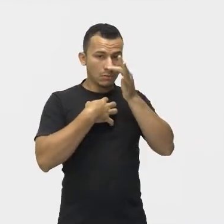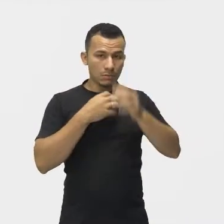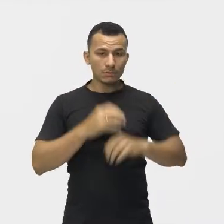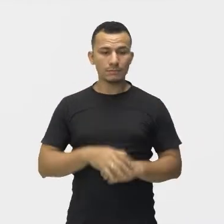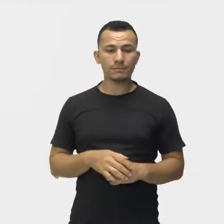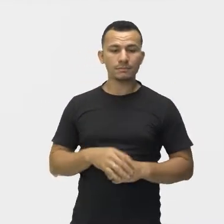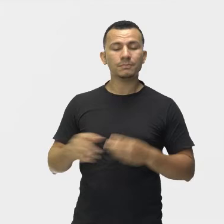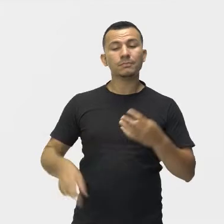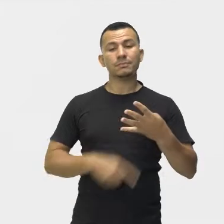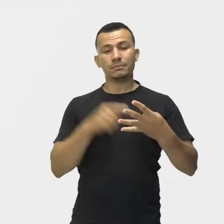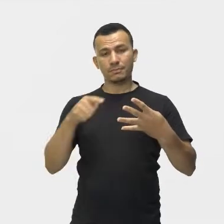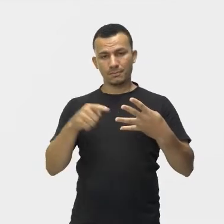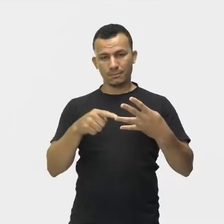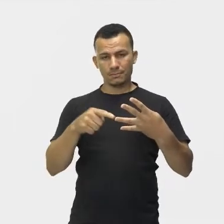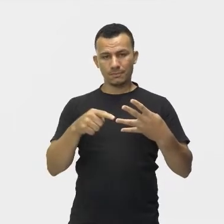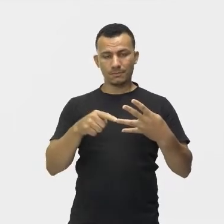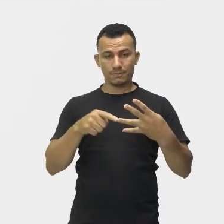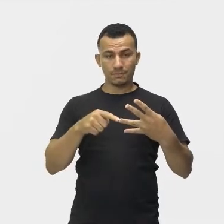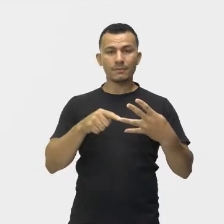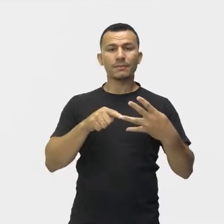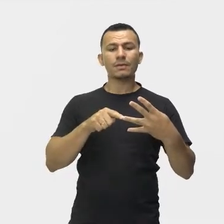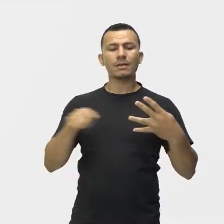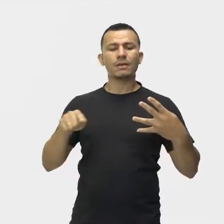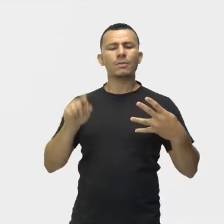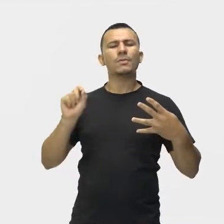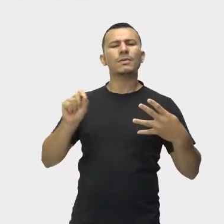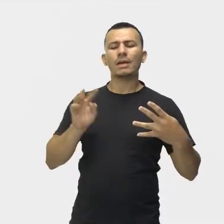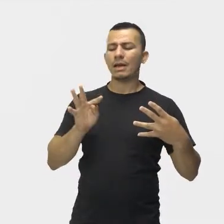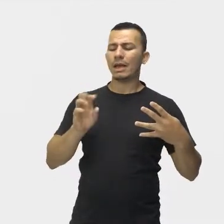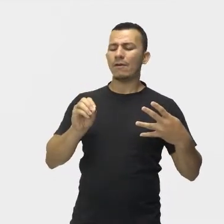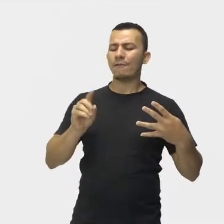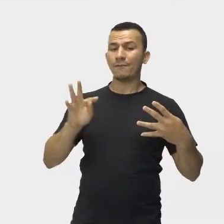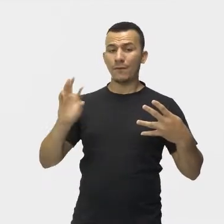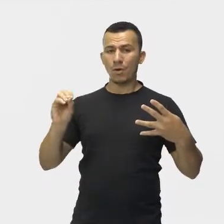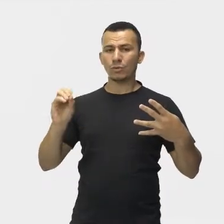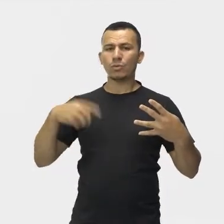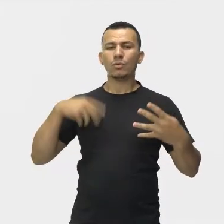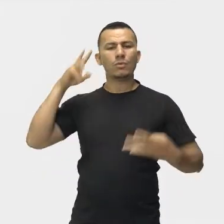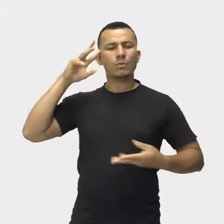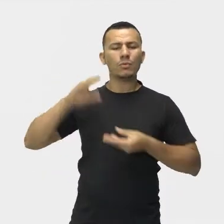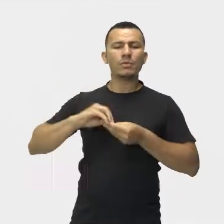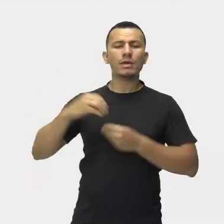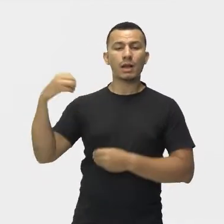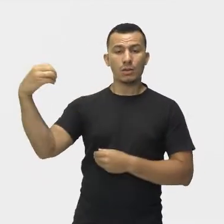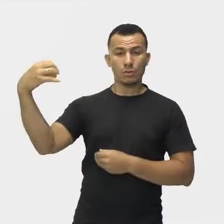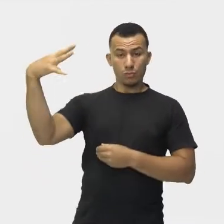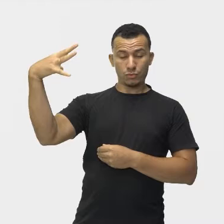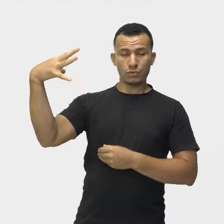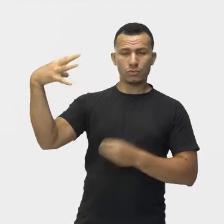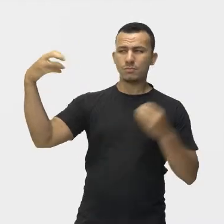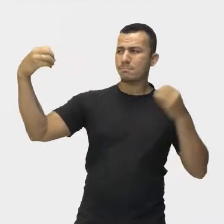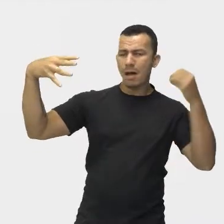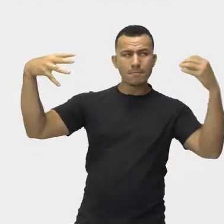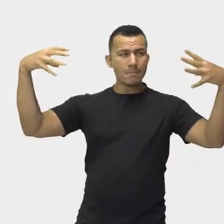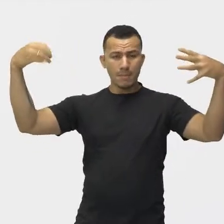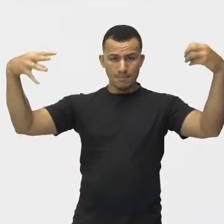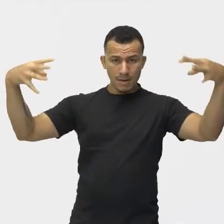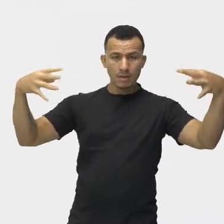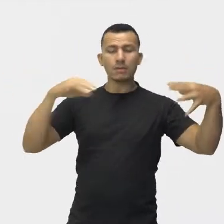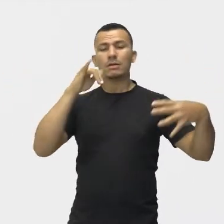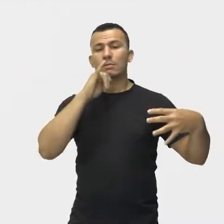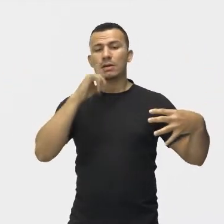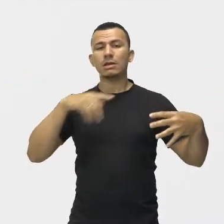os fotorreceptores, olha, lembrando que foto quer dizer luz, né? Então é a forma que a gente percebe ali, ele